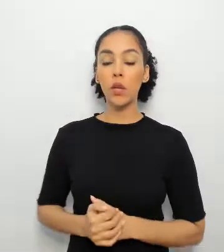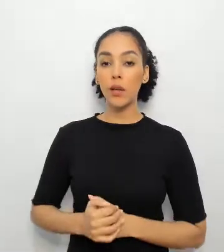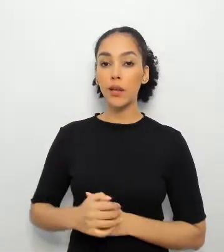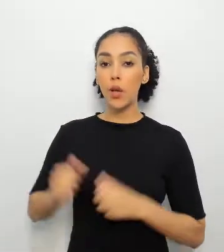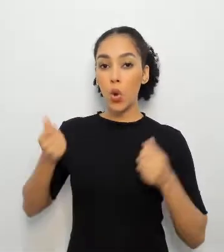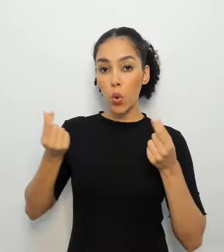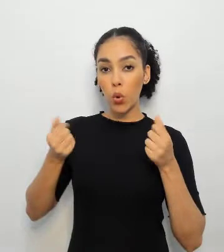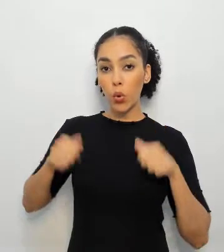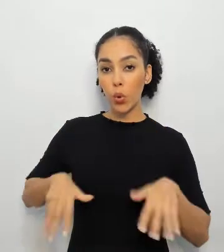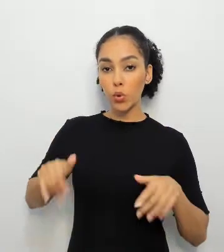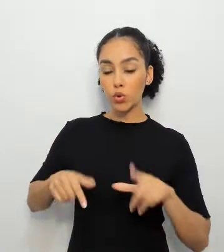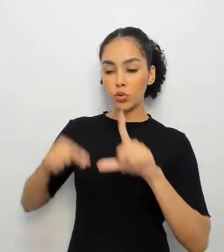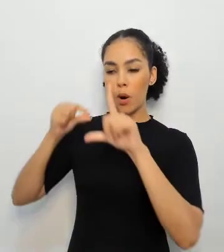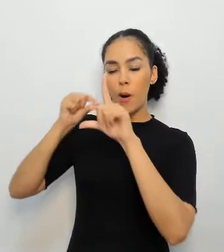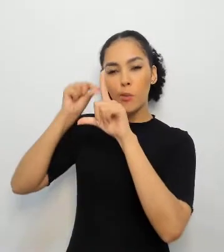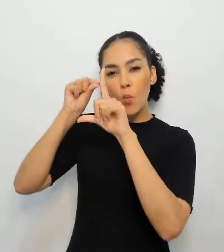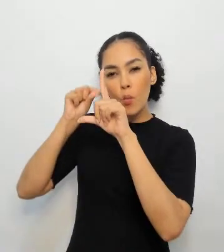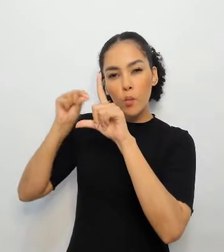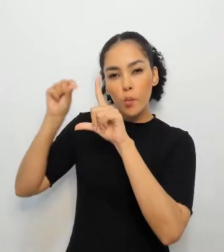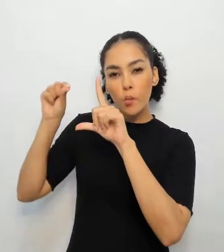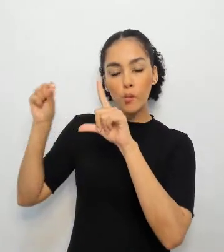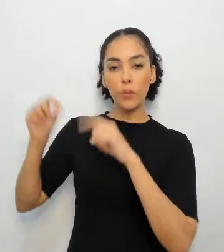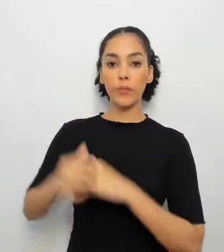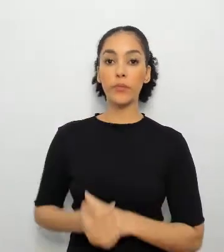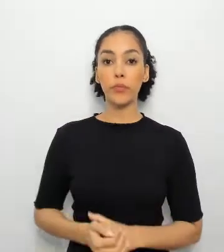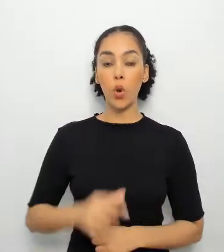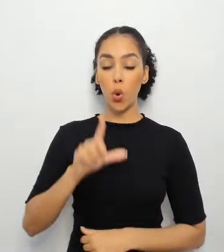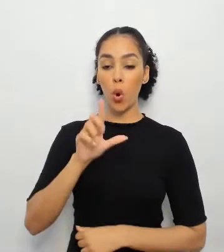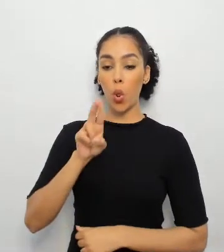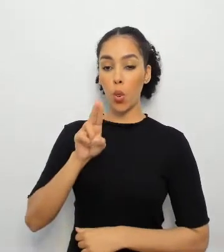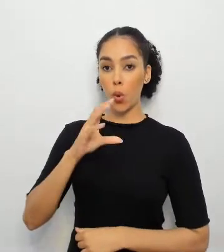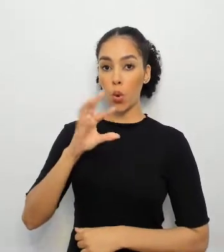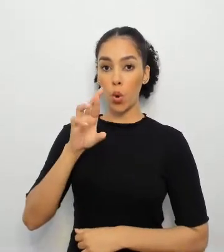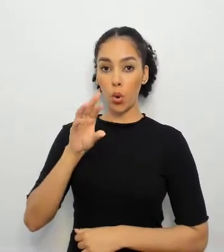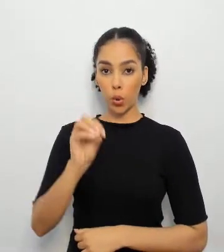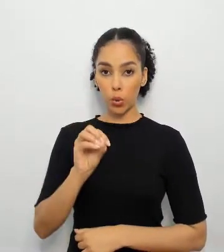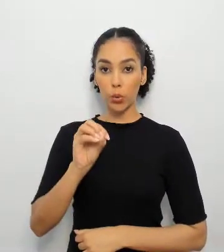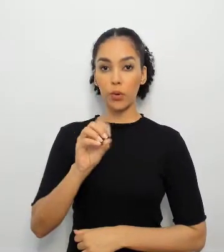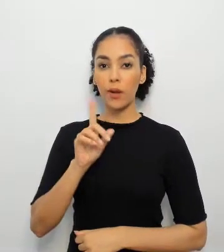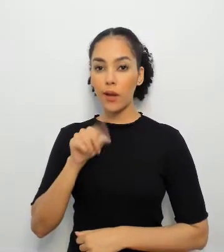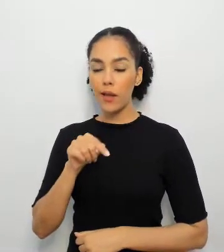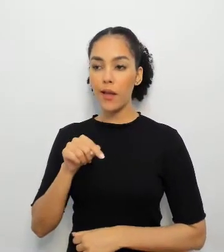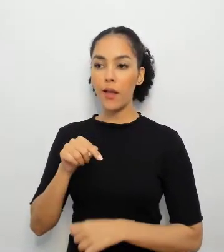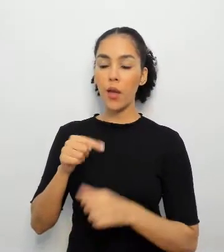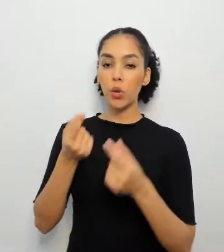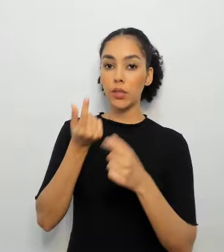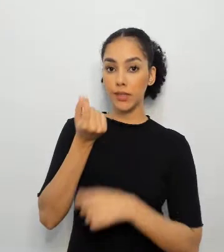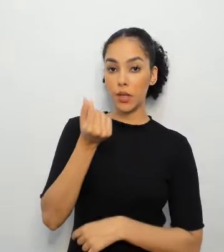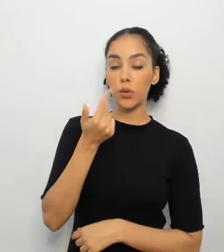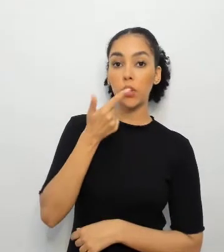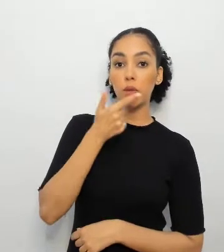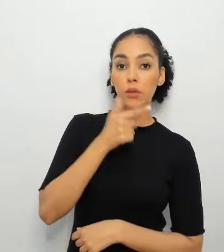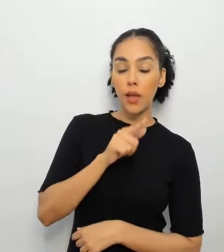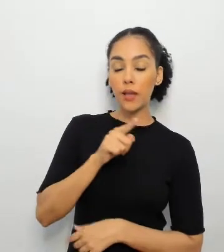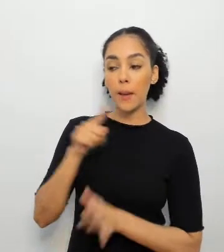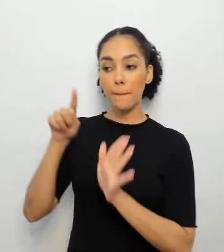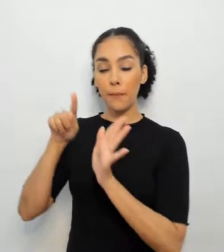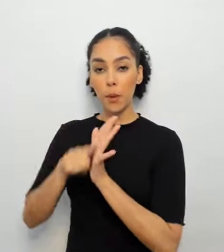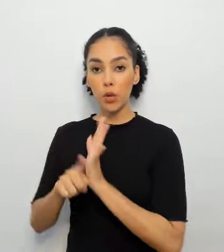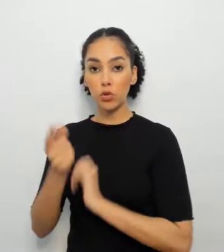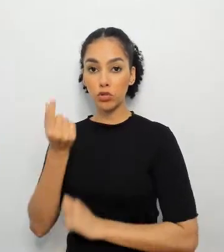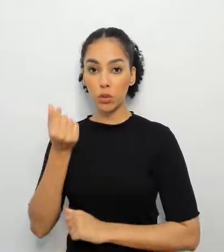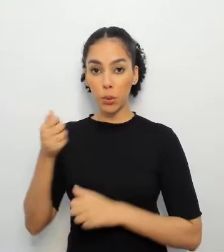lucro é determinado pela diferença. Sempre o lucro é a receita menos o custo. O gráfico